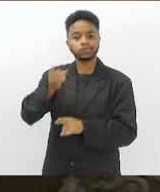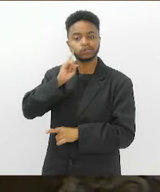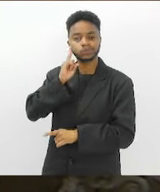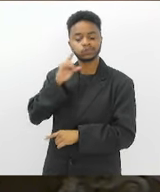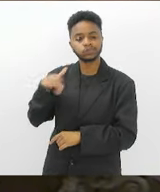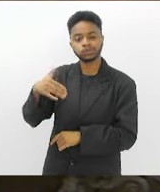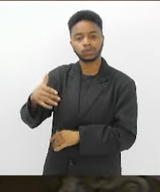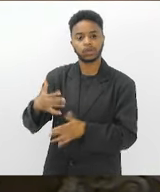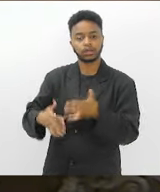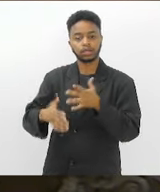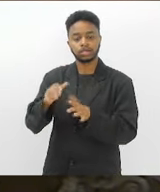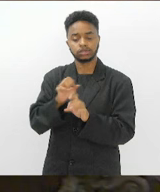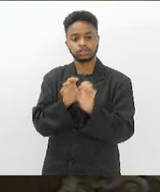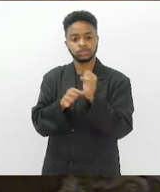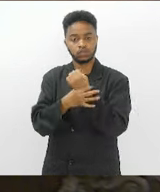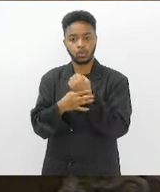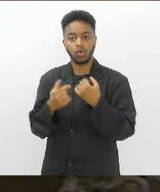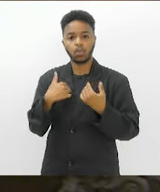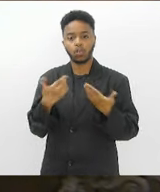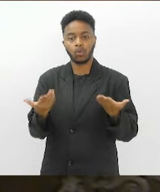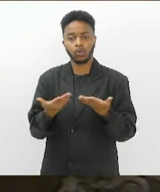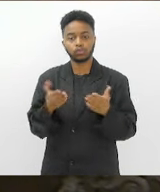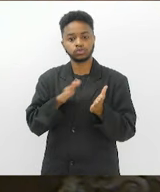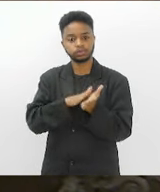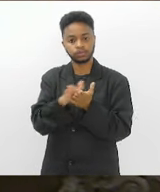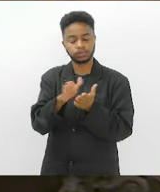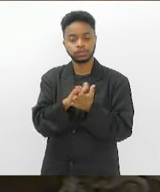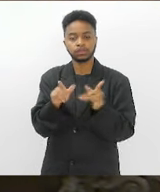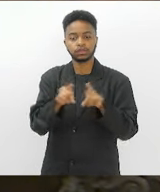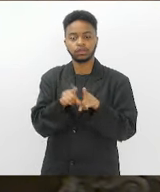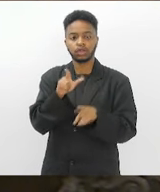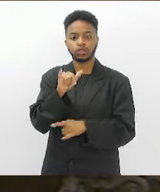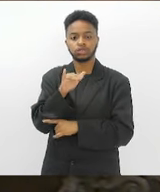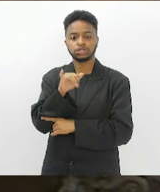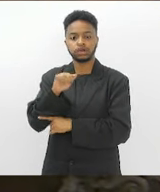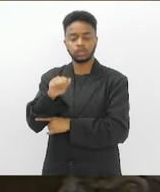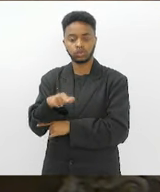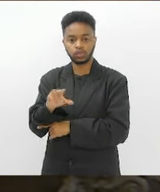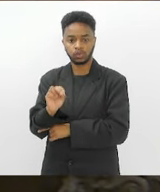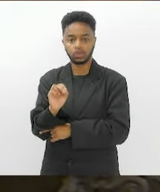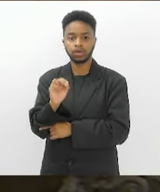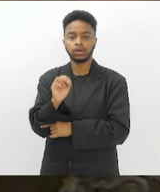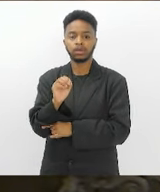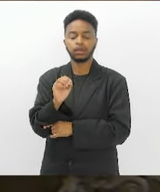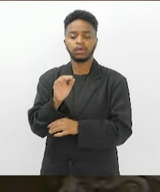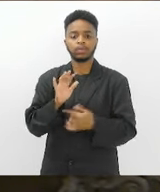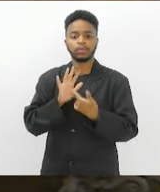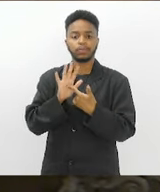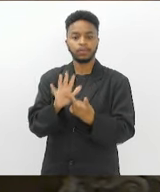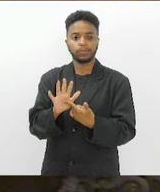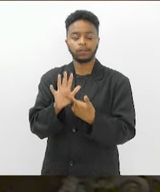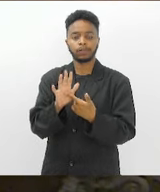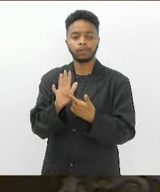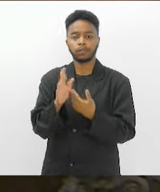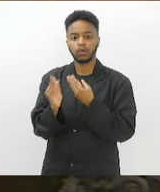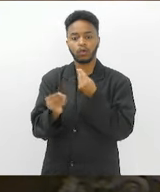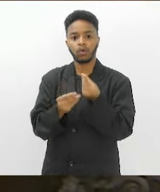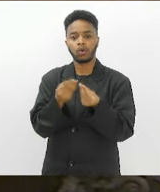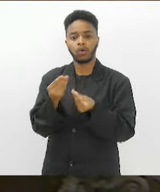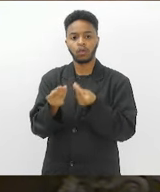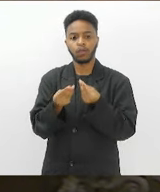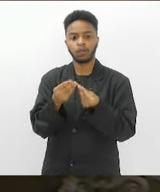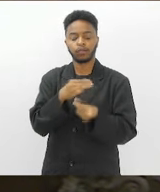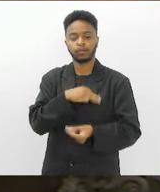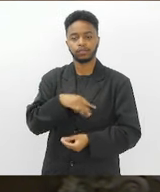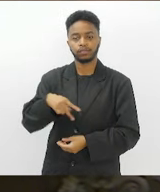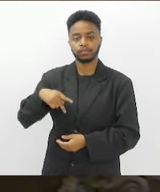hoje eu publiquei, o Luciano Matos fez um artigo, fez uma declaração para a gente mostrando o quanto o Ministério